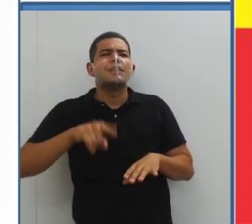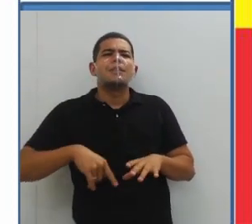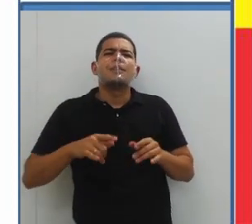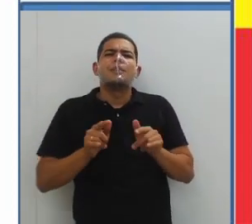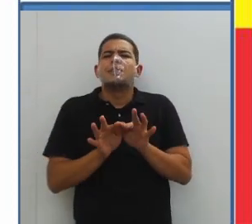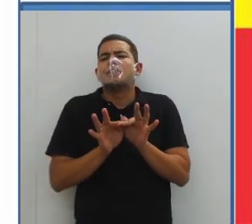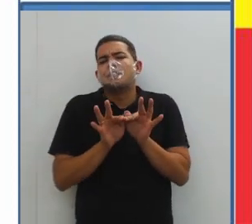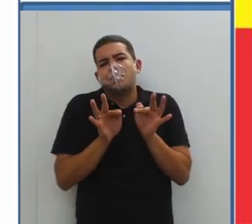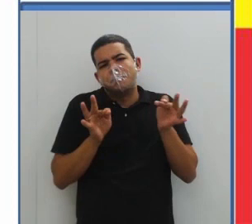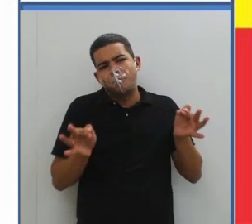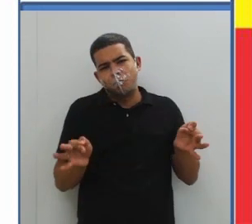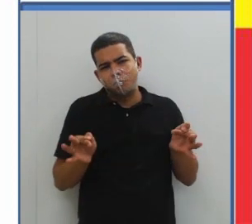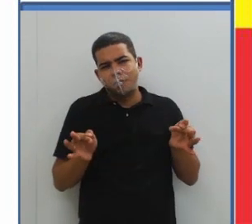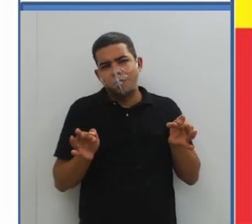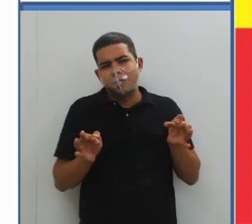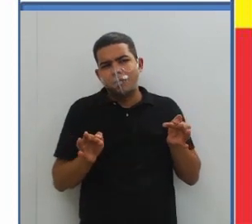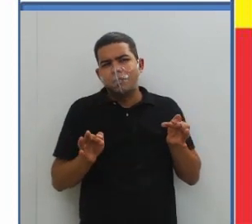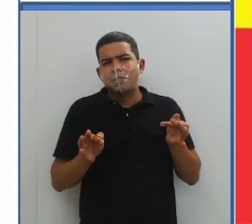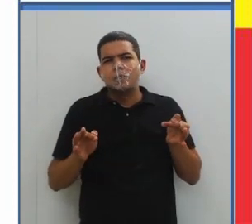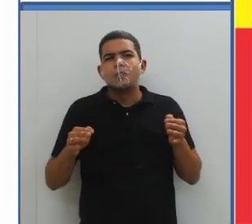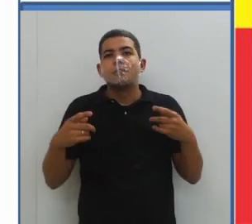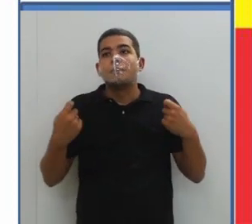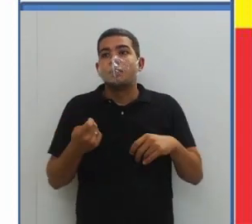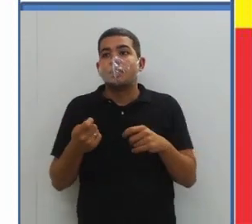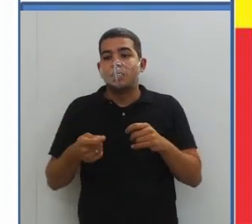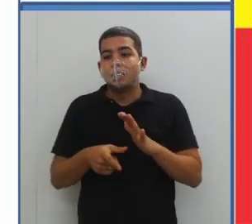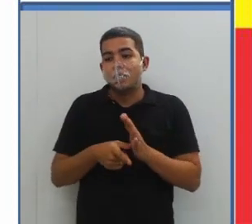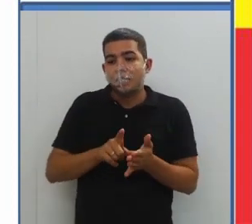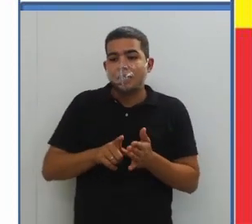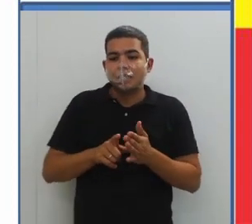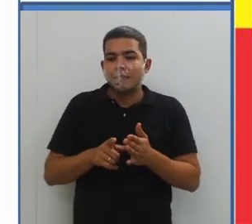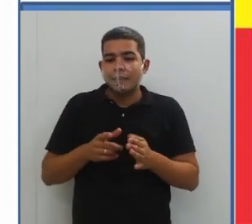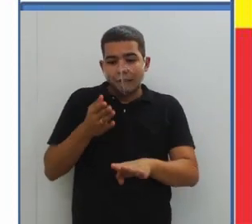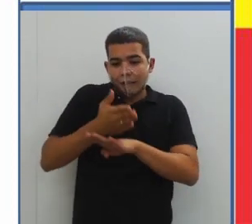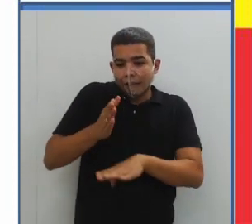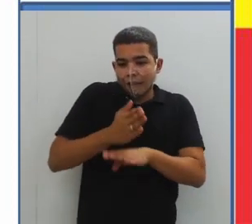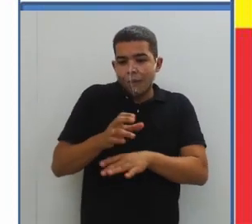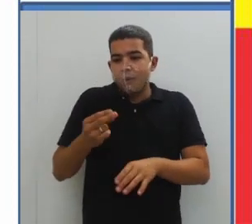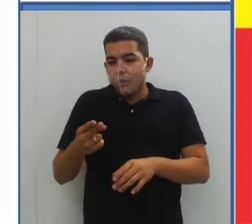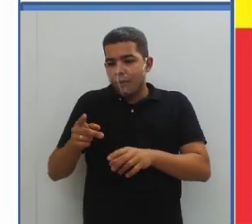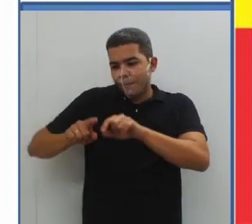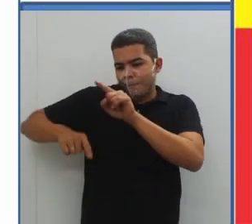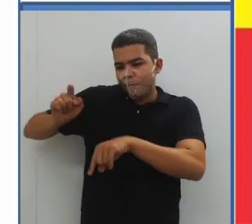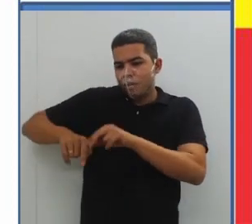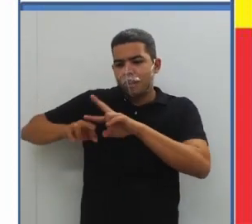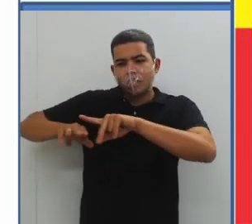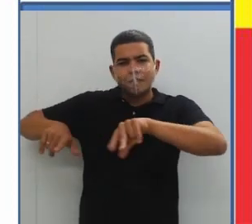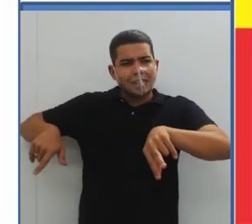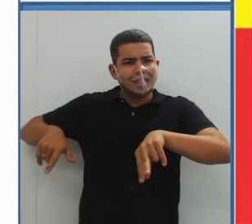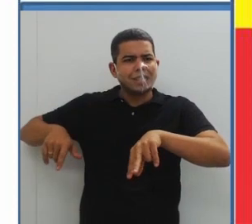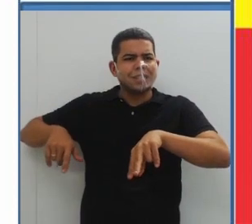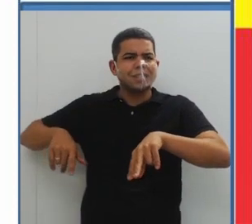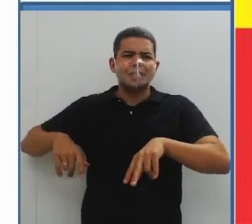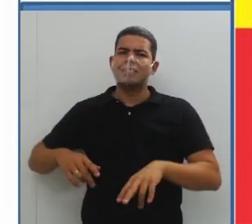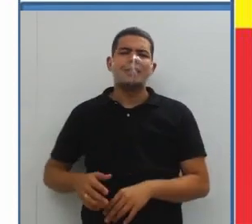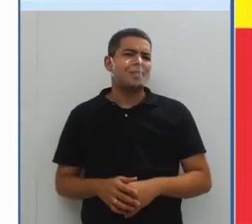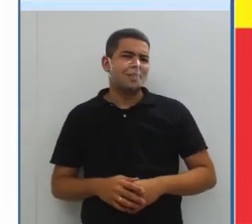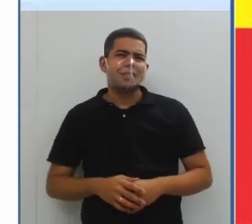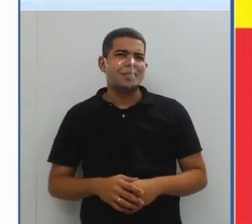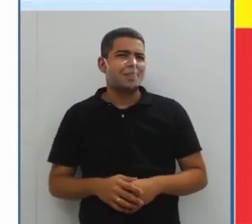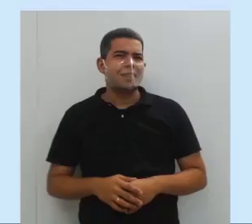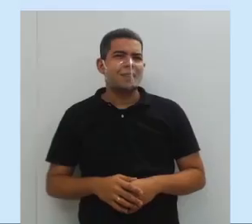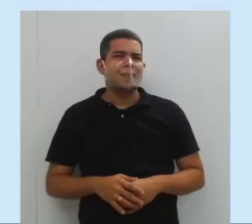são bastante simples e não requerem nenhum tipo de equipamento ou treinamento especial para a